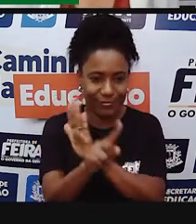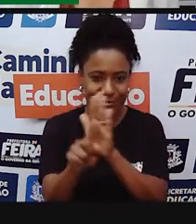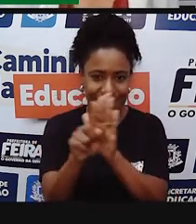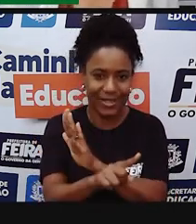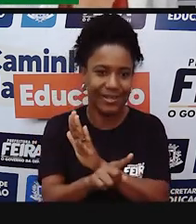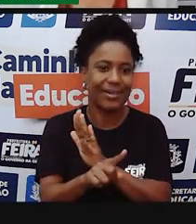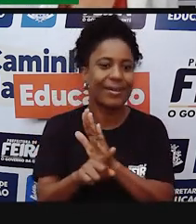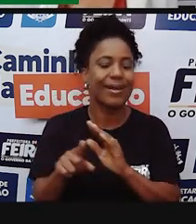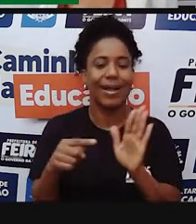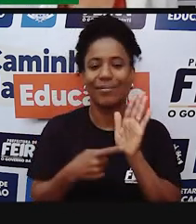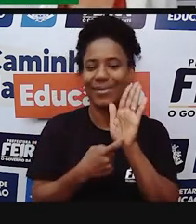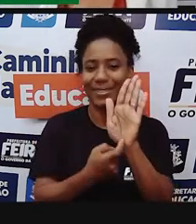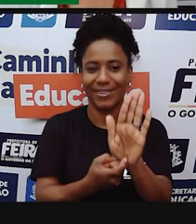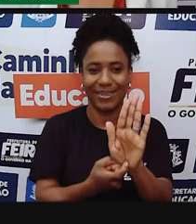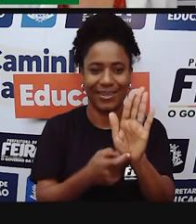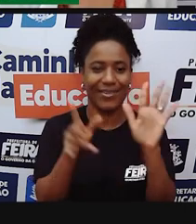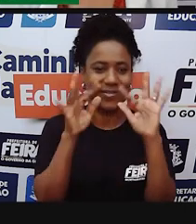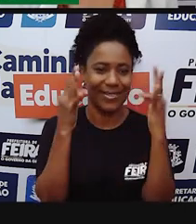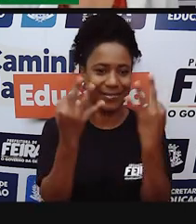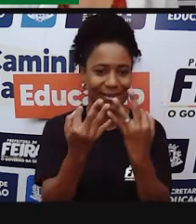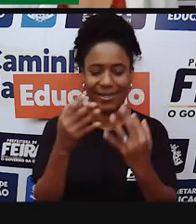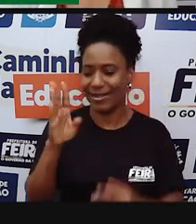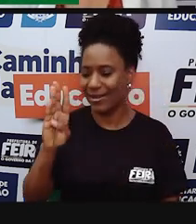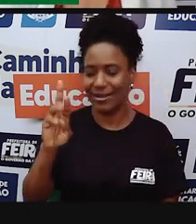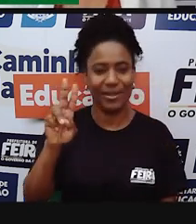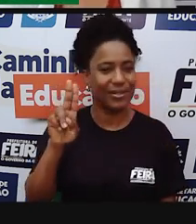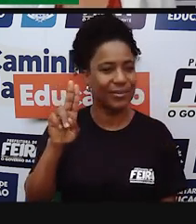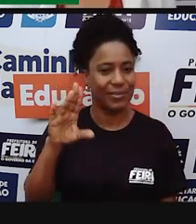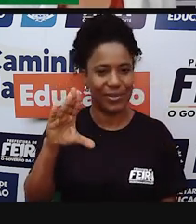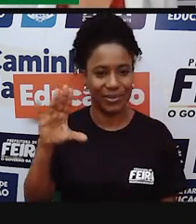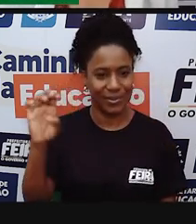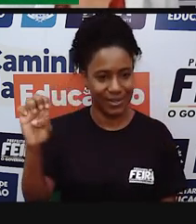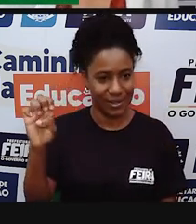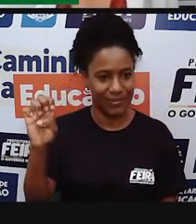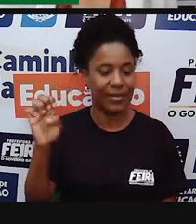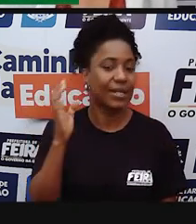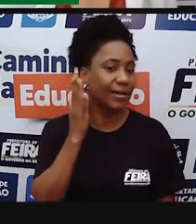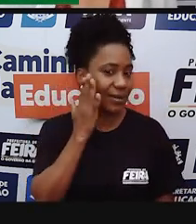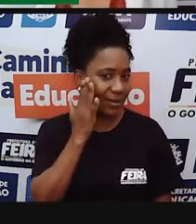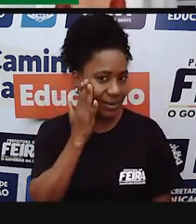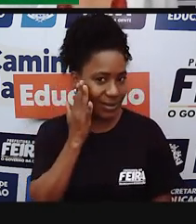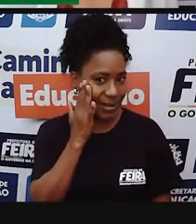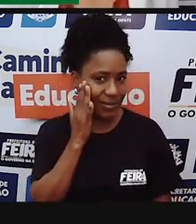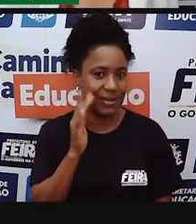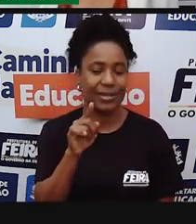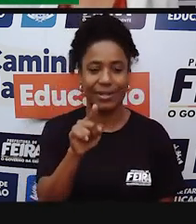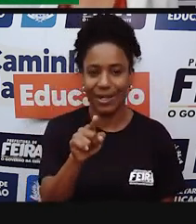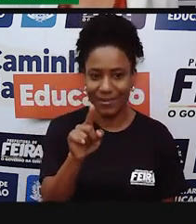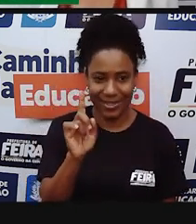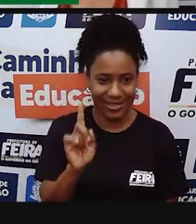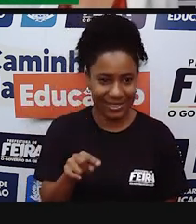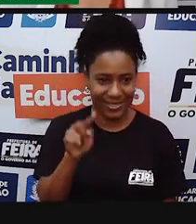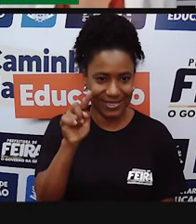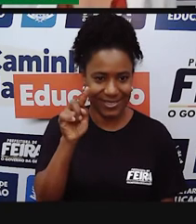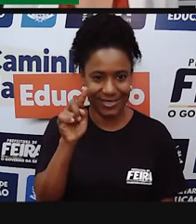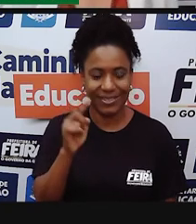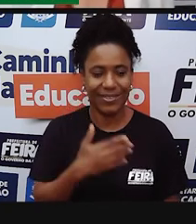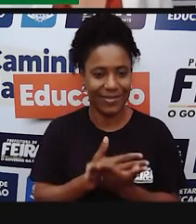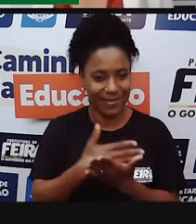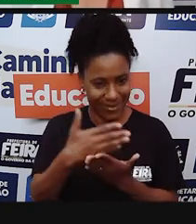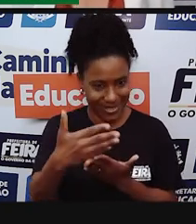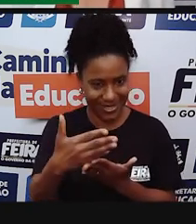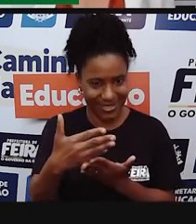apresentação da família de bronze e nós já sabemos que Este comando aqui esporte é para